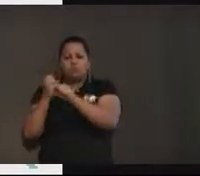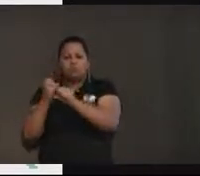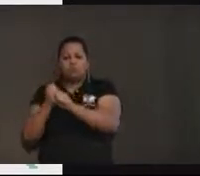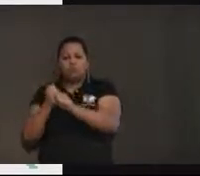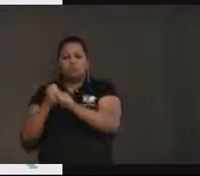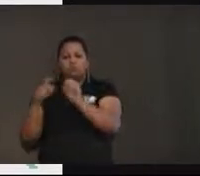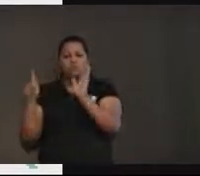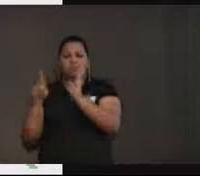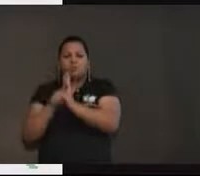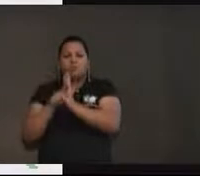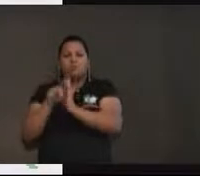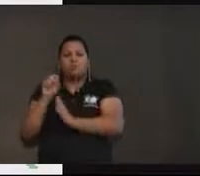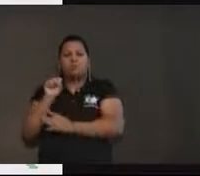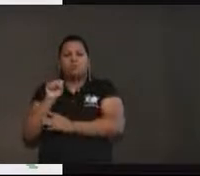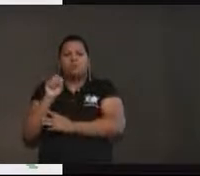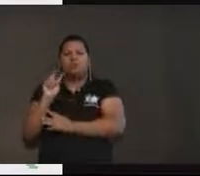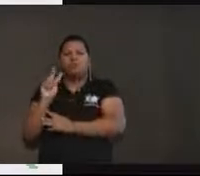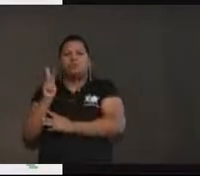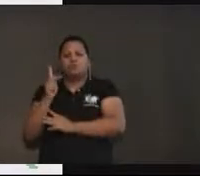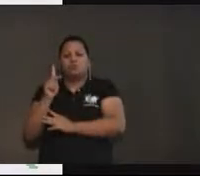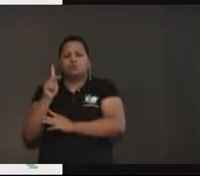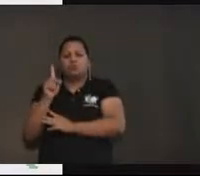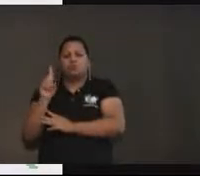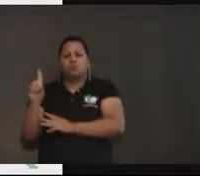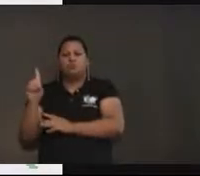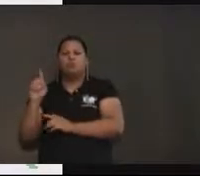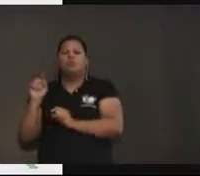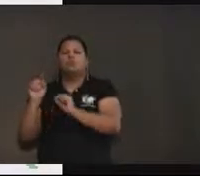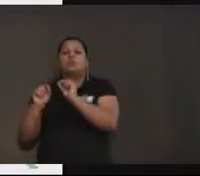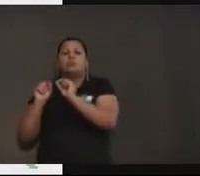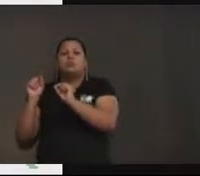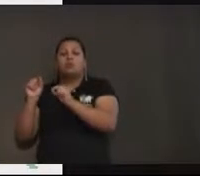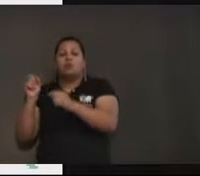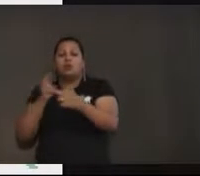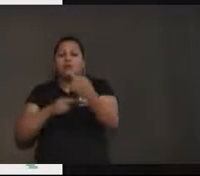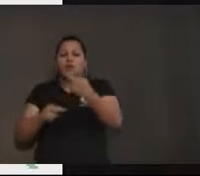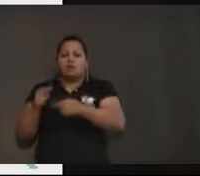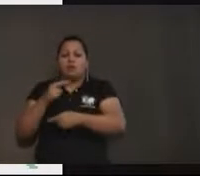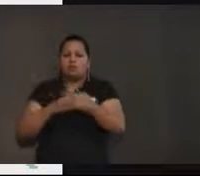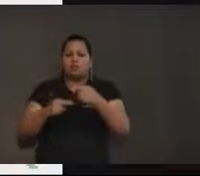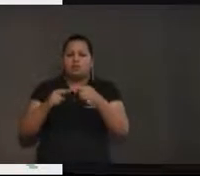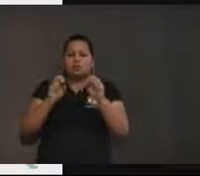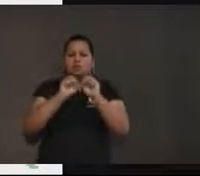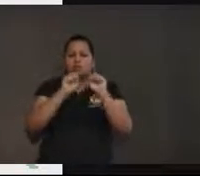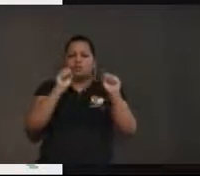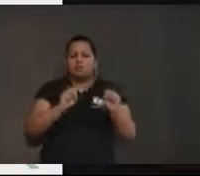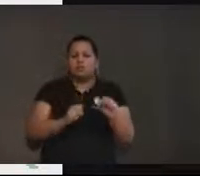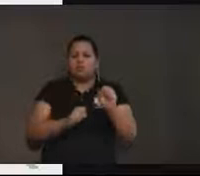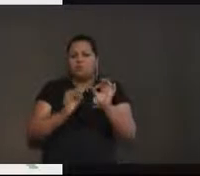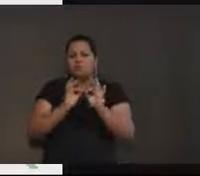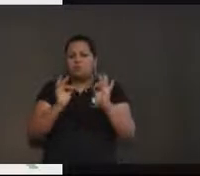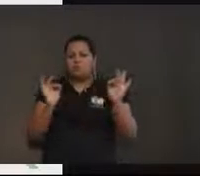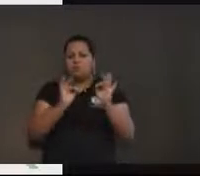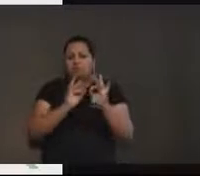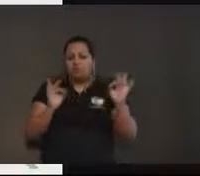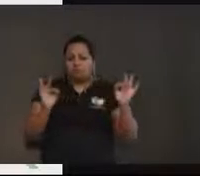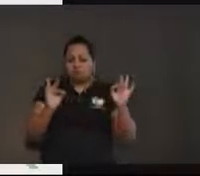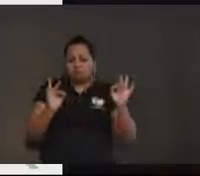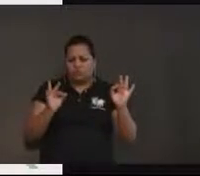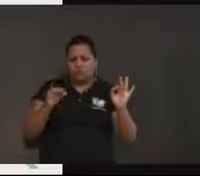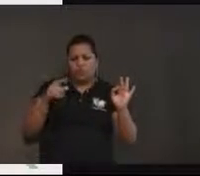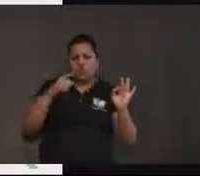você associa esse sistema funcional tem resultados meus a respeito e você